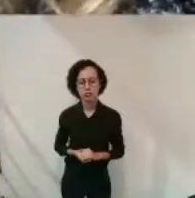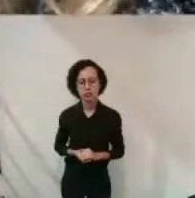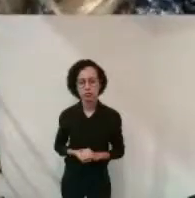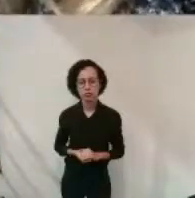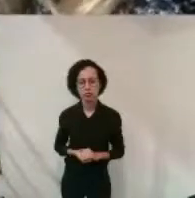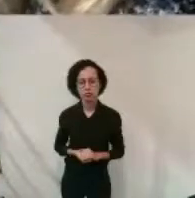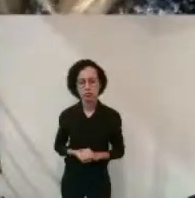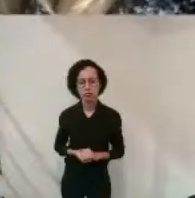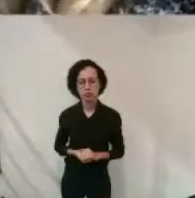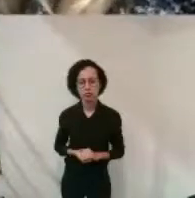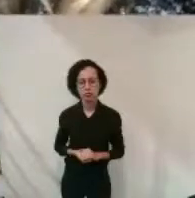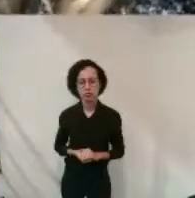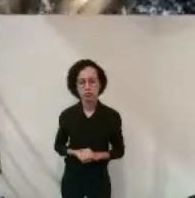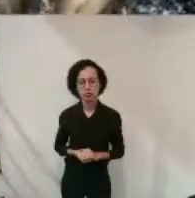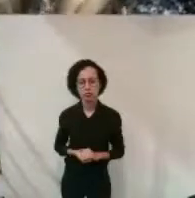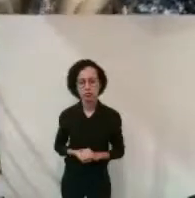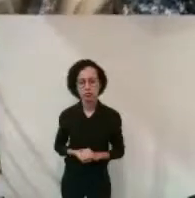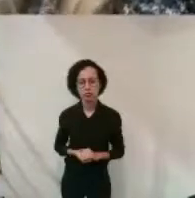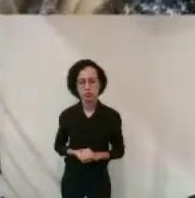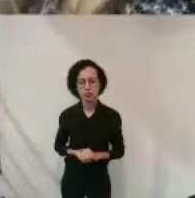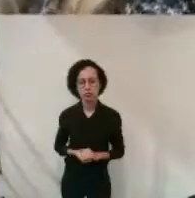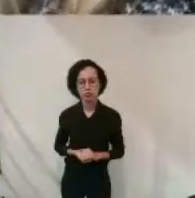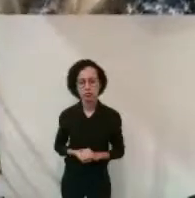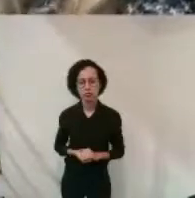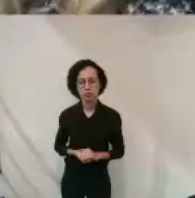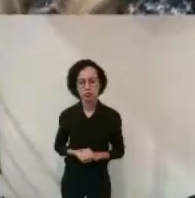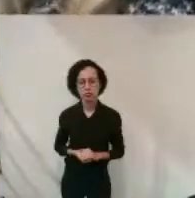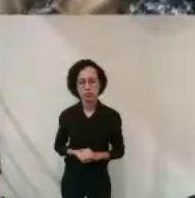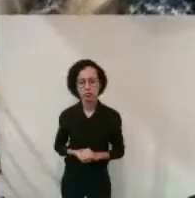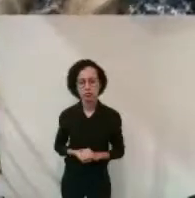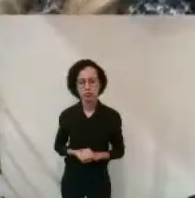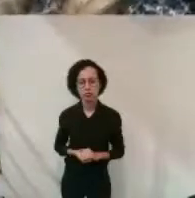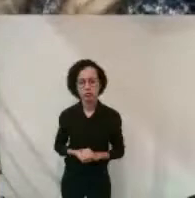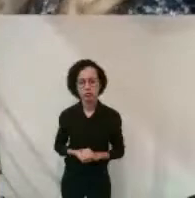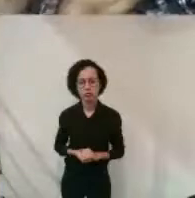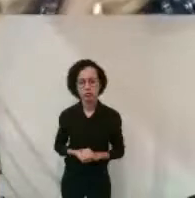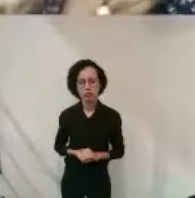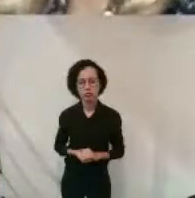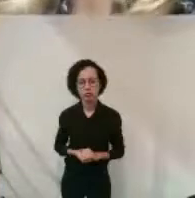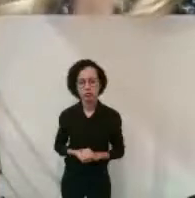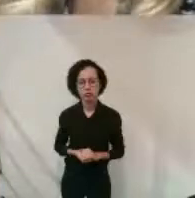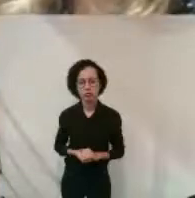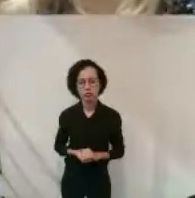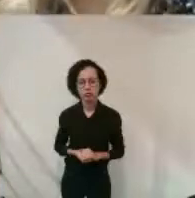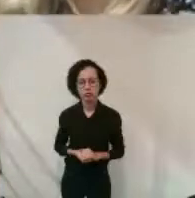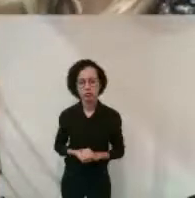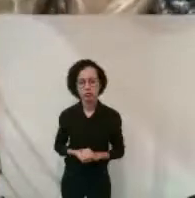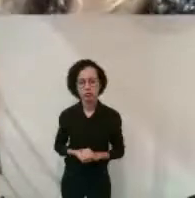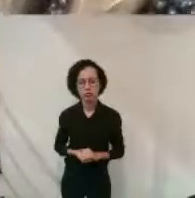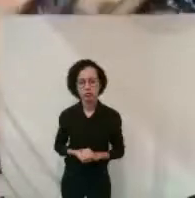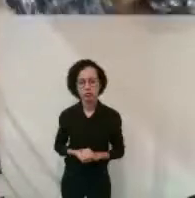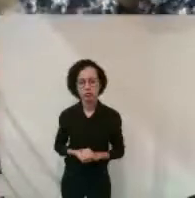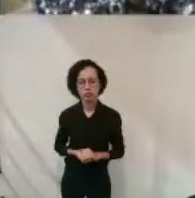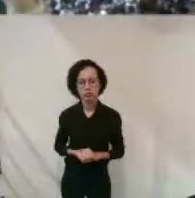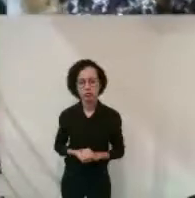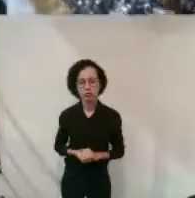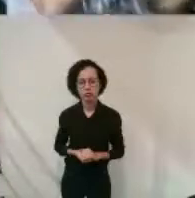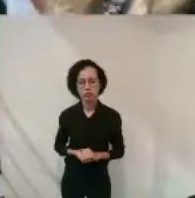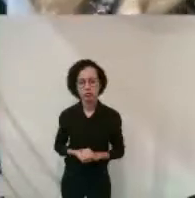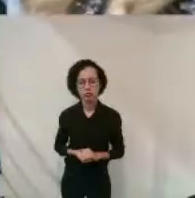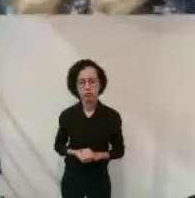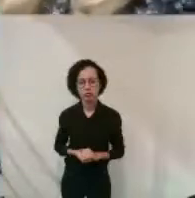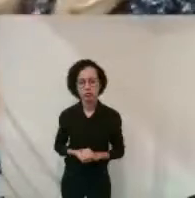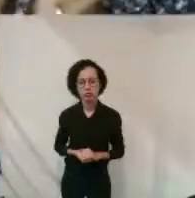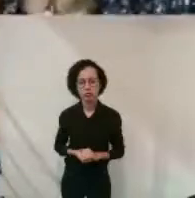a dificuldade no respeito, na hierarquização das alternativas no gerenciamento dos resíduos sólidos. A própria lei da